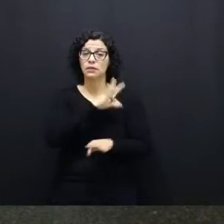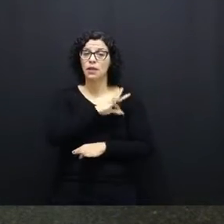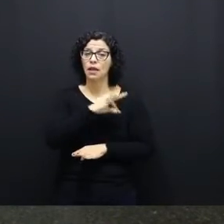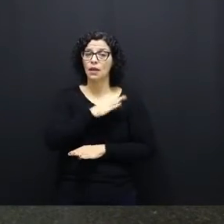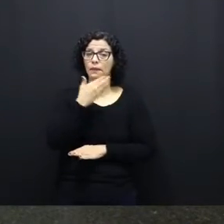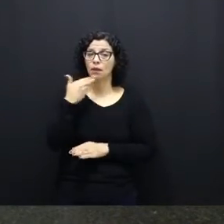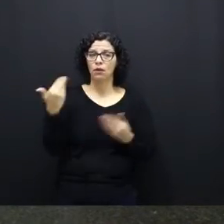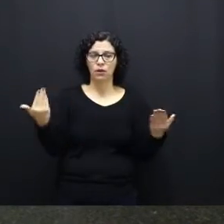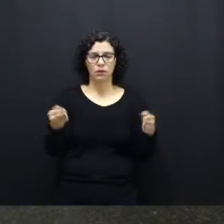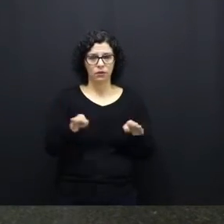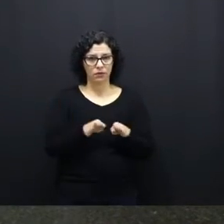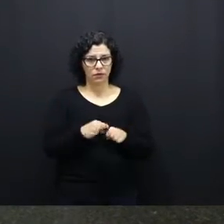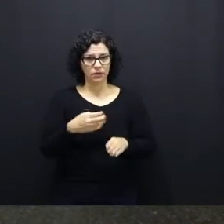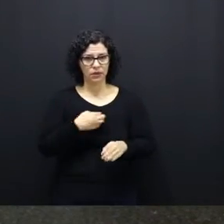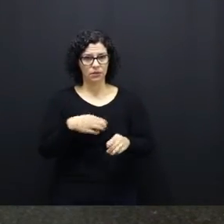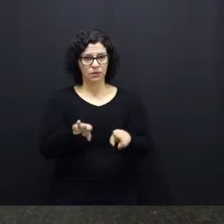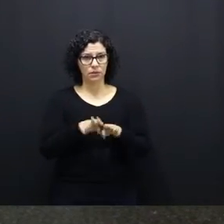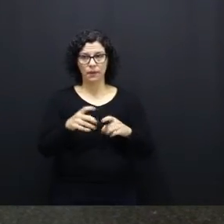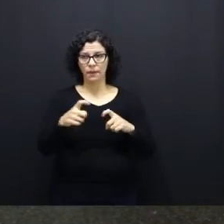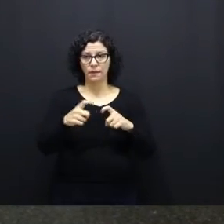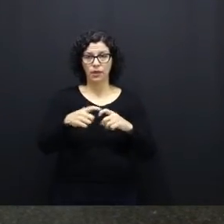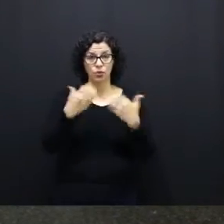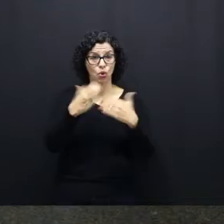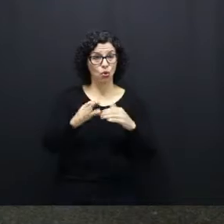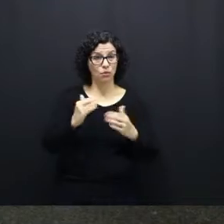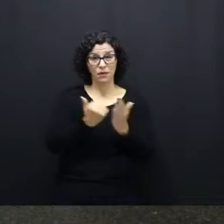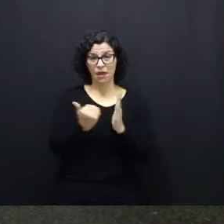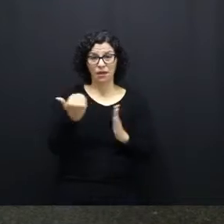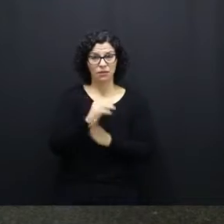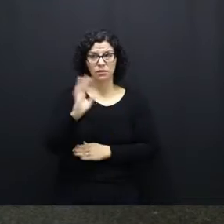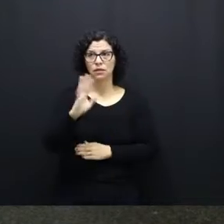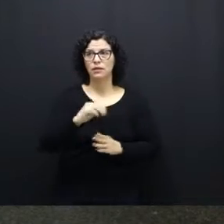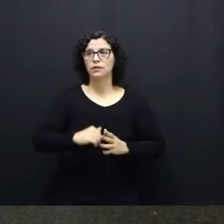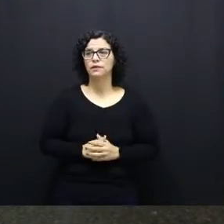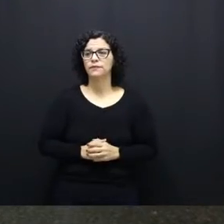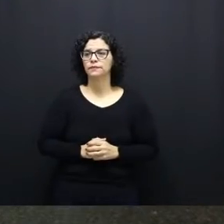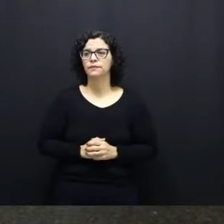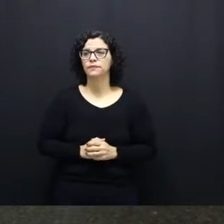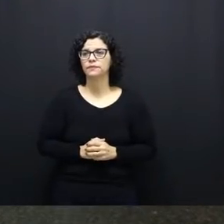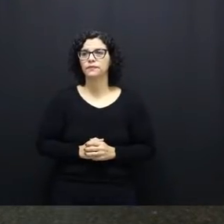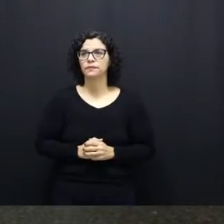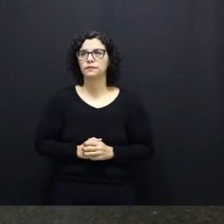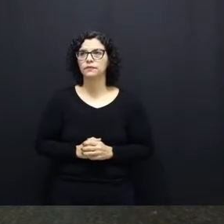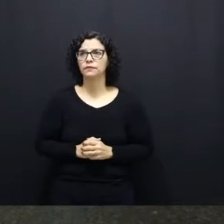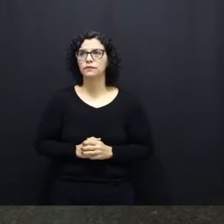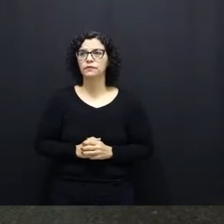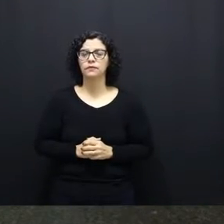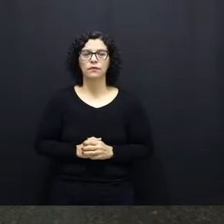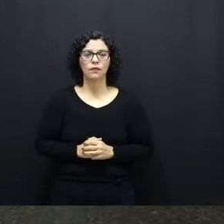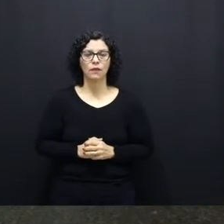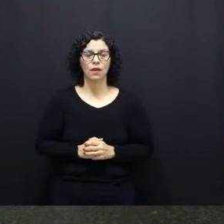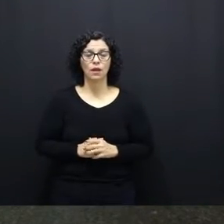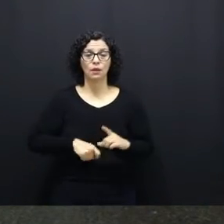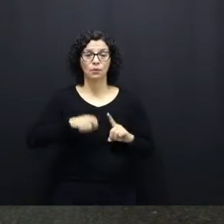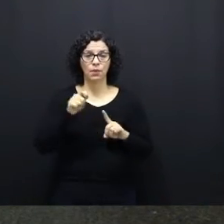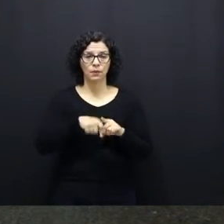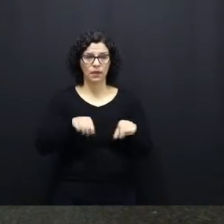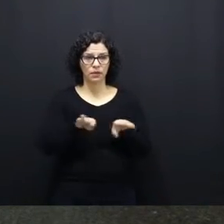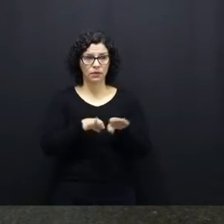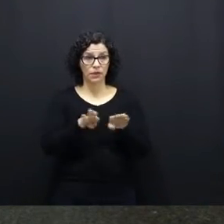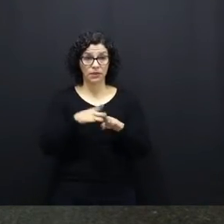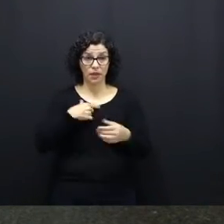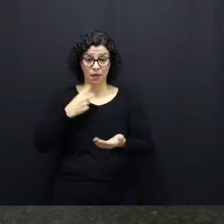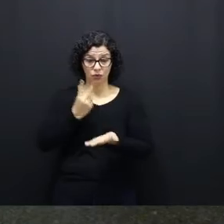ainda mais do que o médico concursado 2324 reais e por mês se ele ficasse